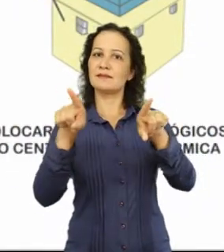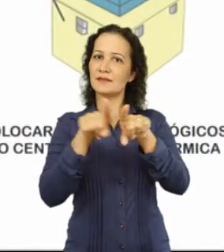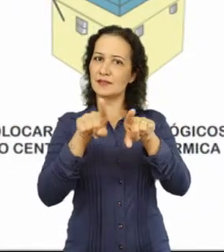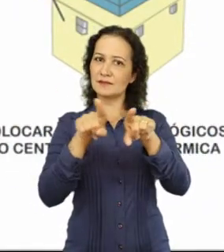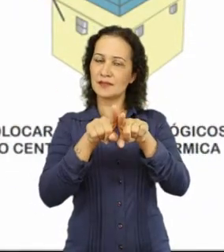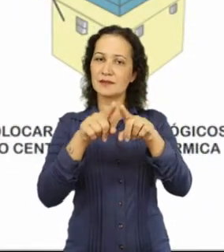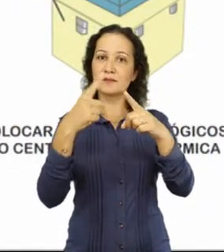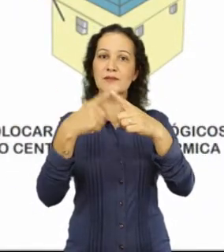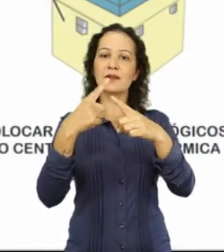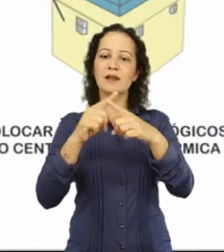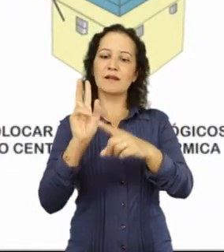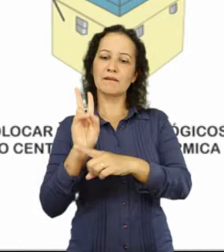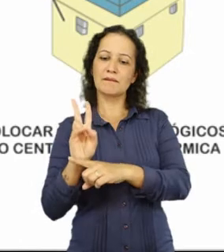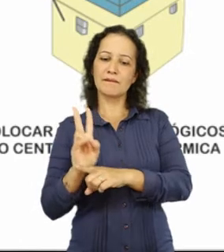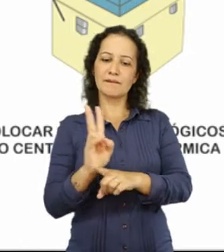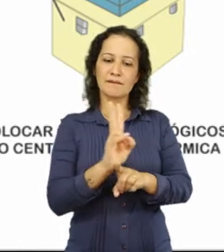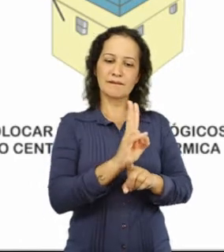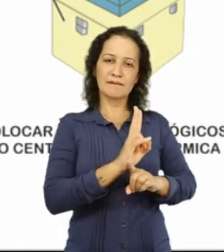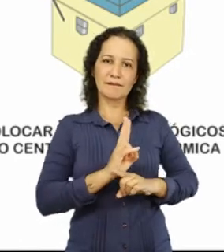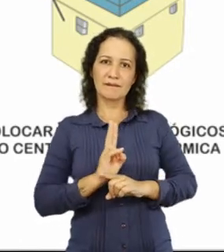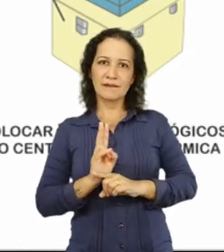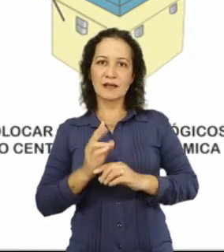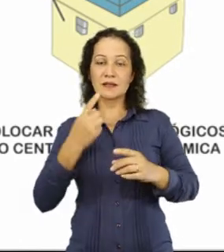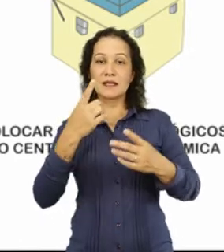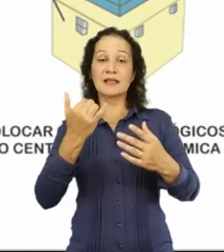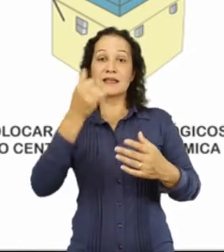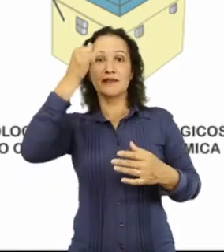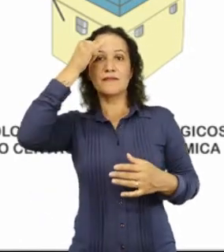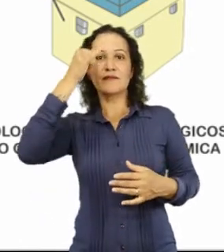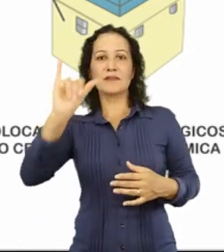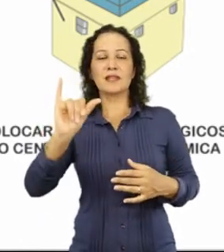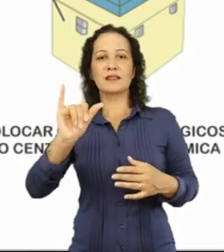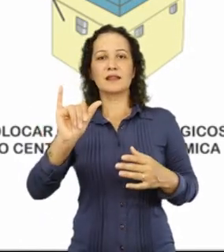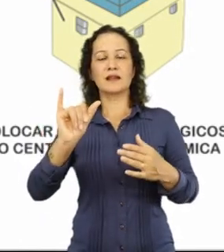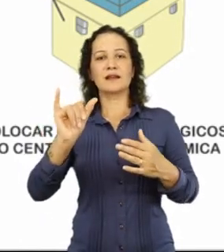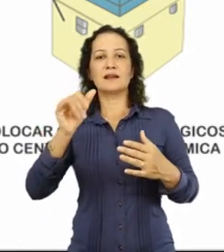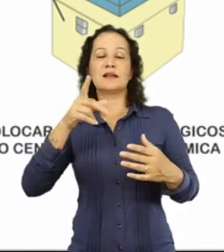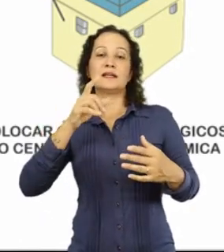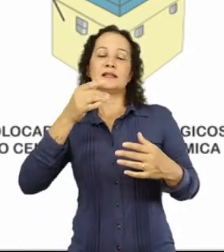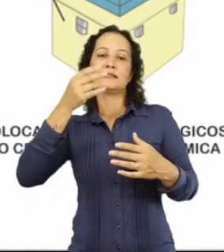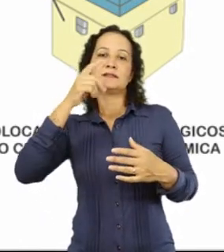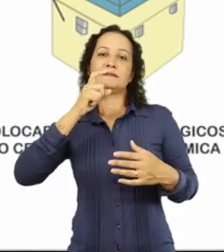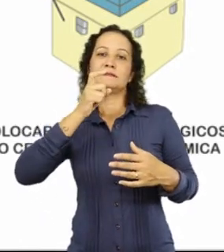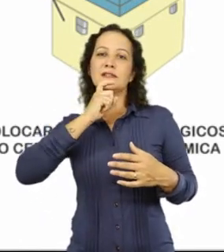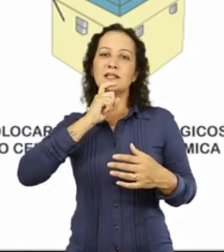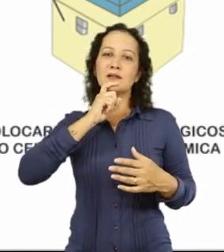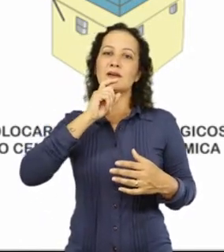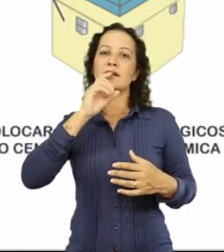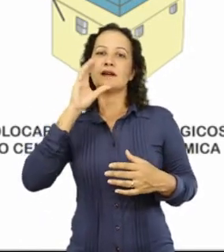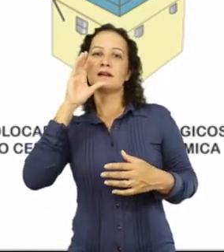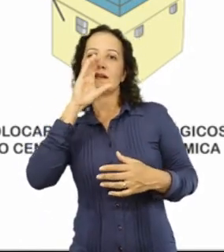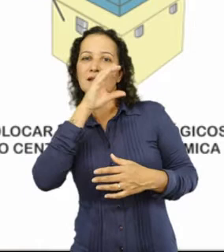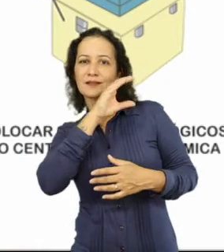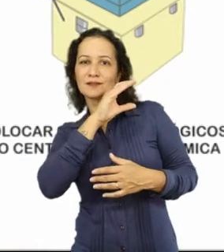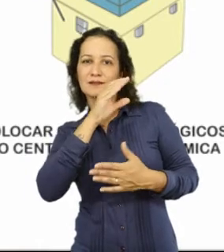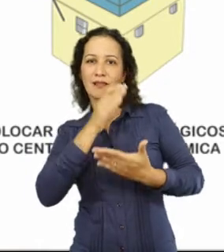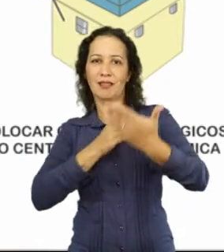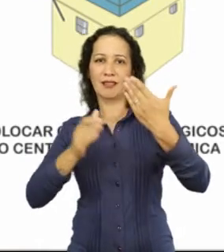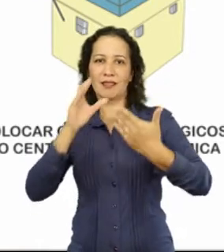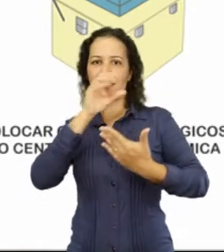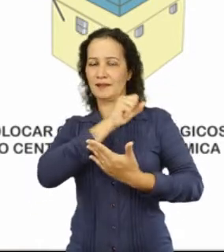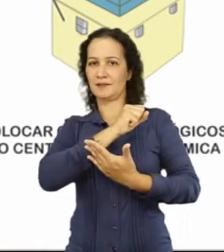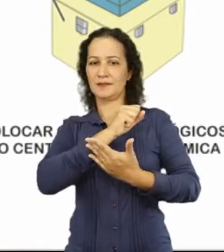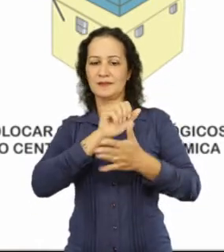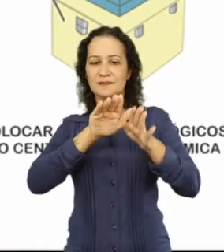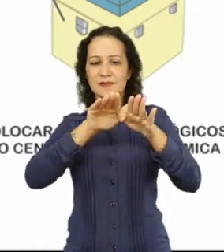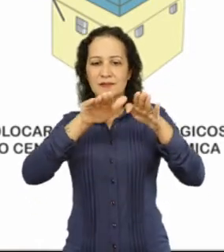barreira para reduzir a velocidade de troca de calor com o meio externo. Essa barreira com GELOCs, tanto no fundo quanto